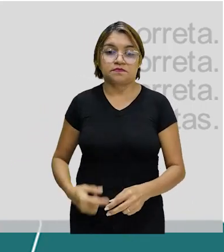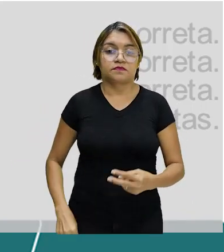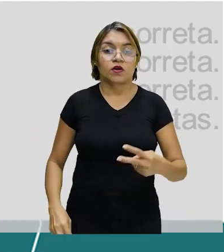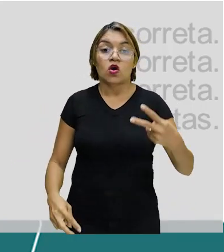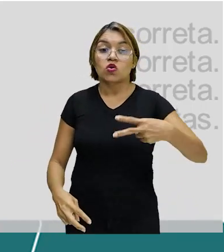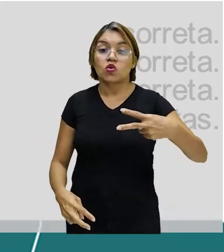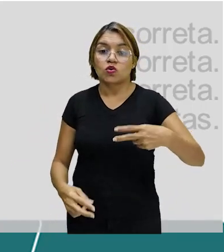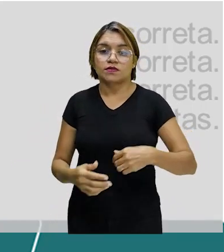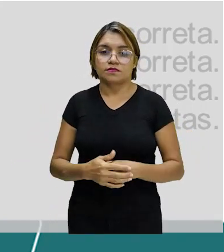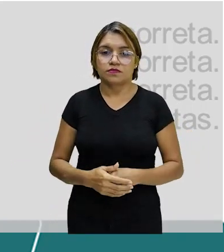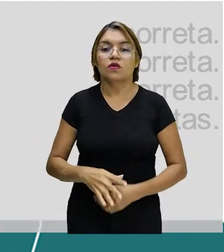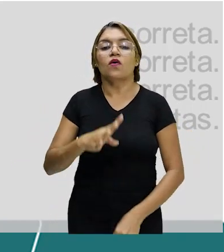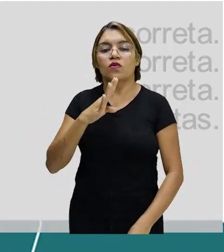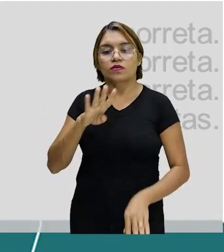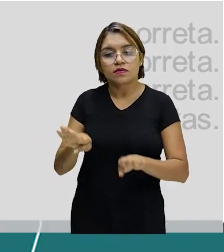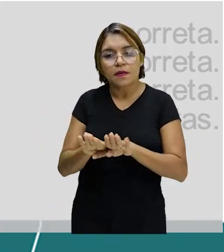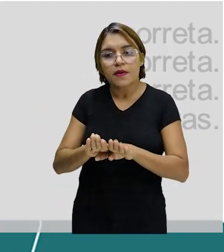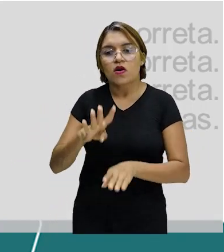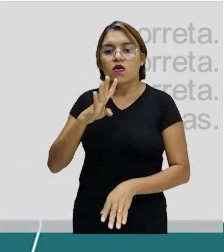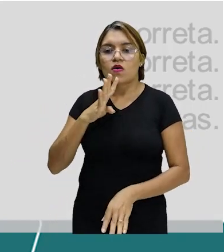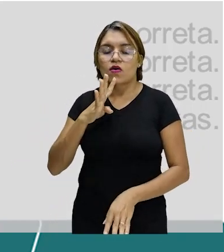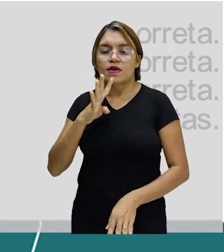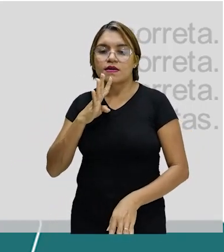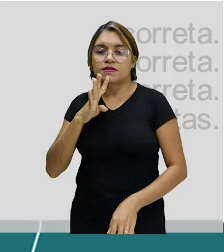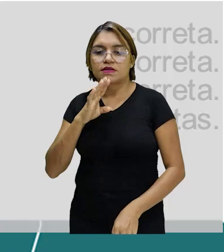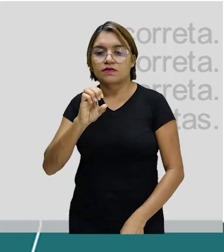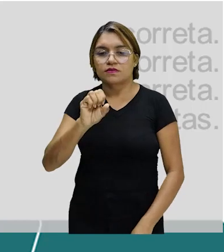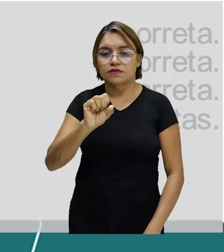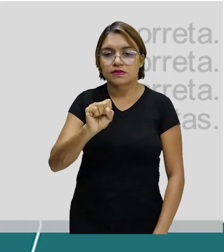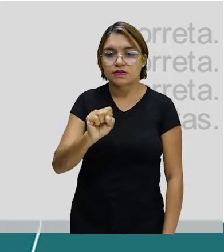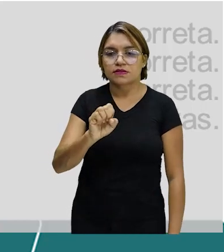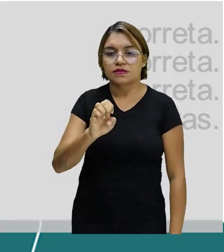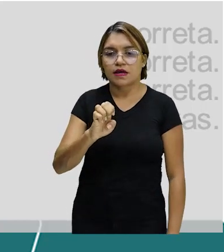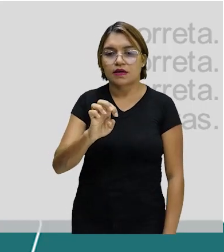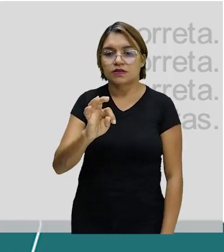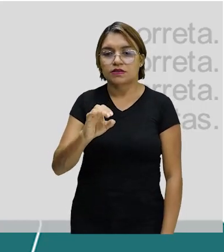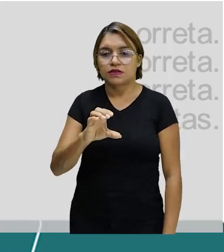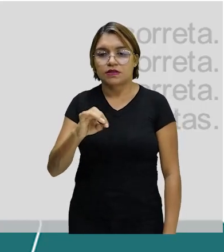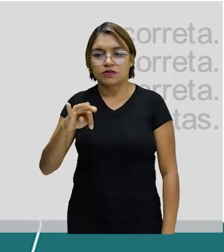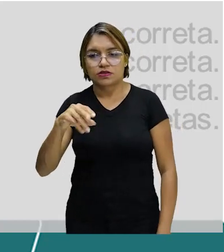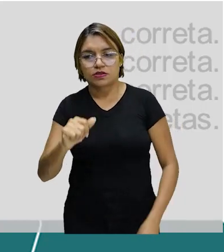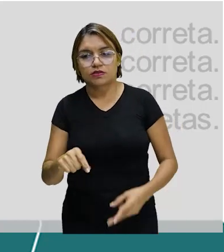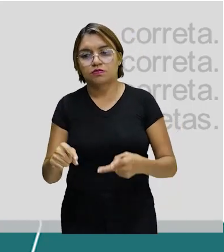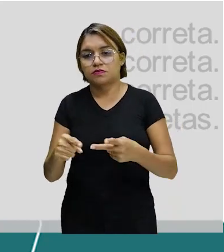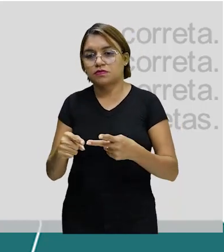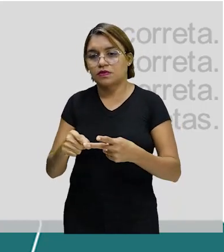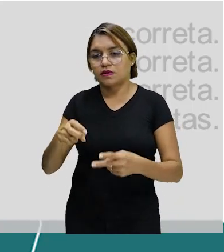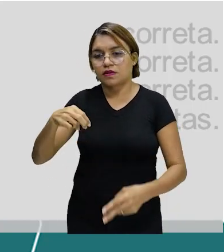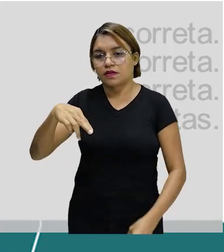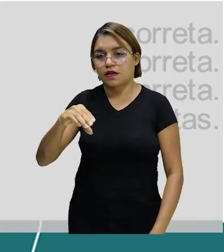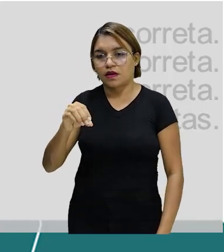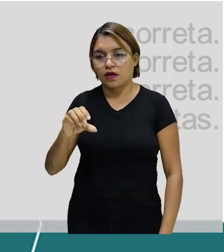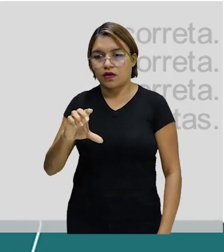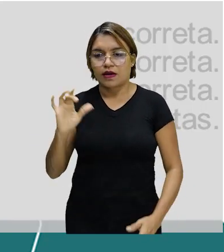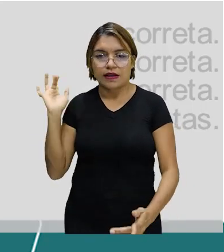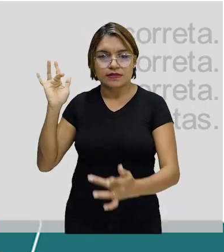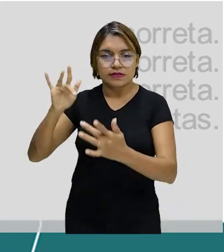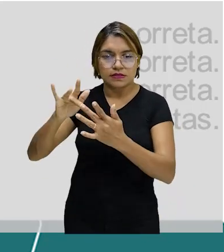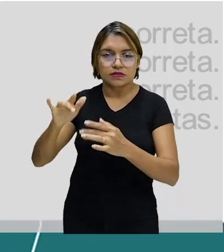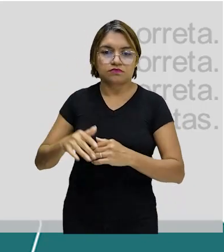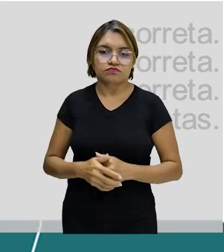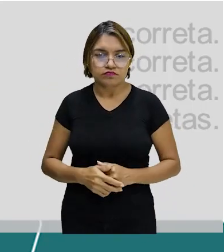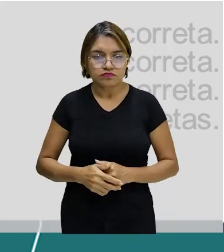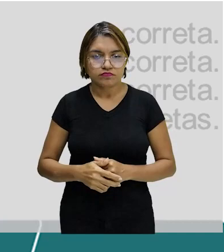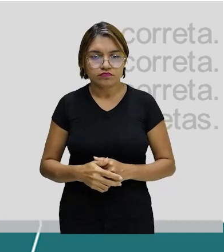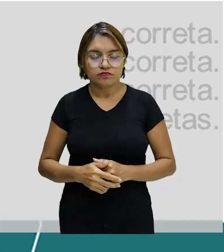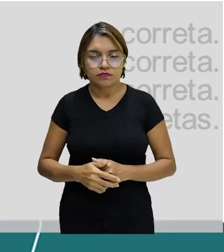como setecentismo e neoclassicismo. 3. Fugere urbem, locus amoenos e carpe diem são